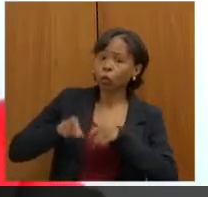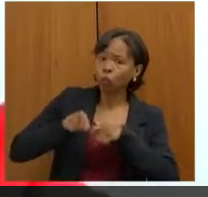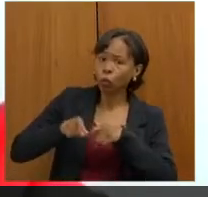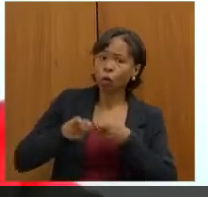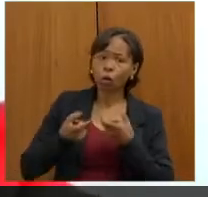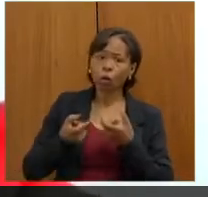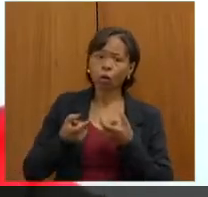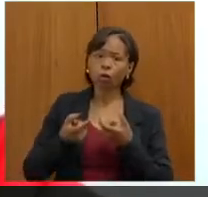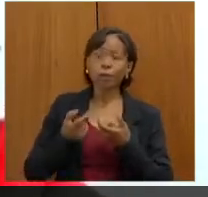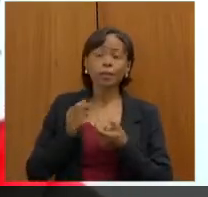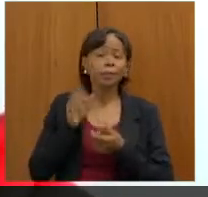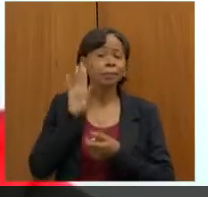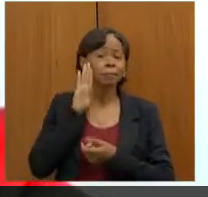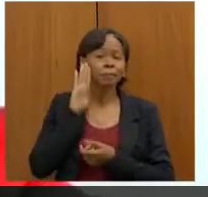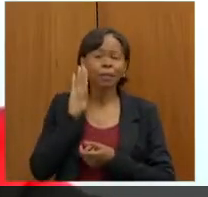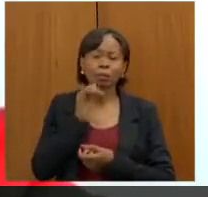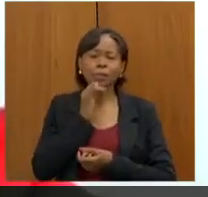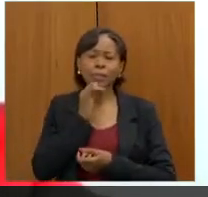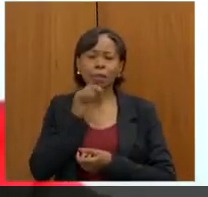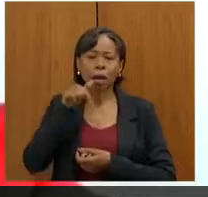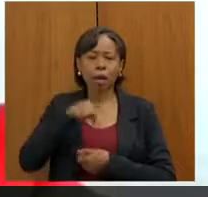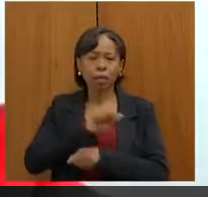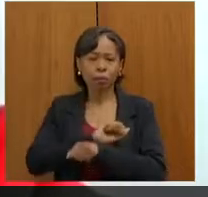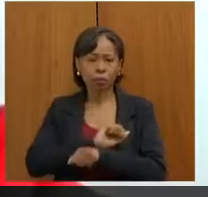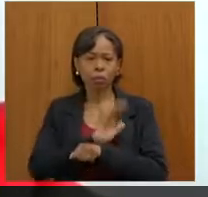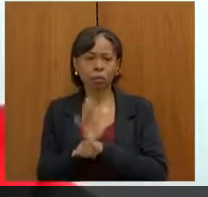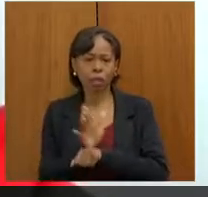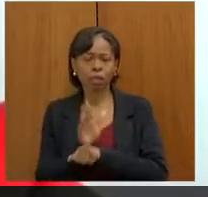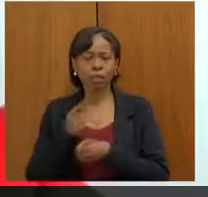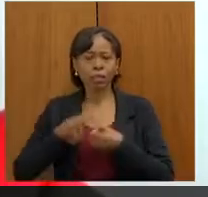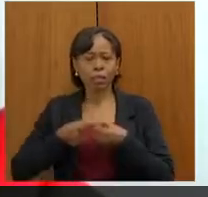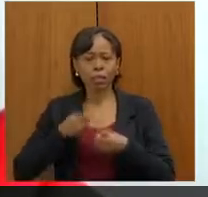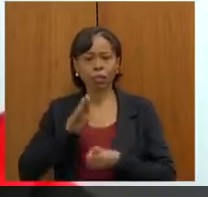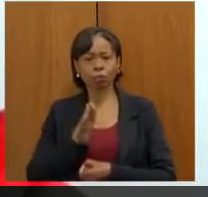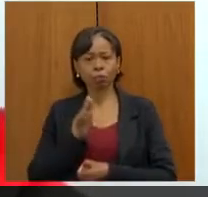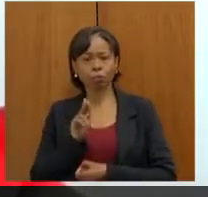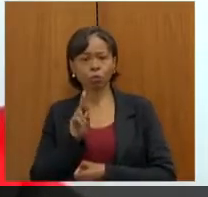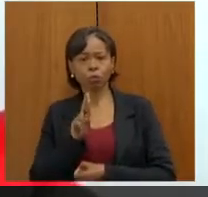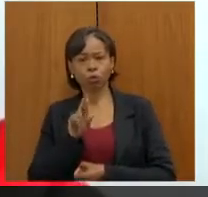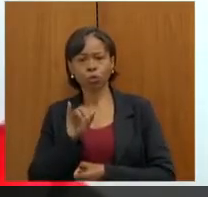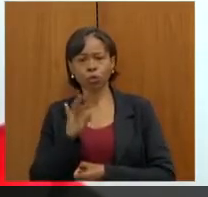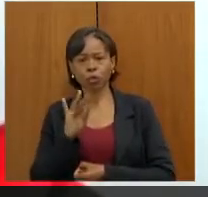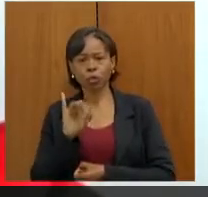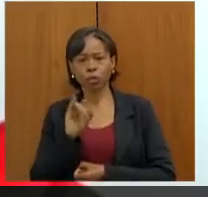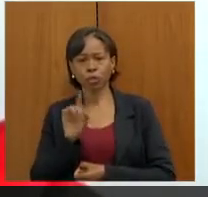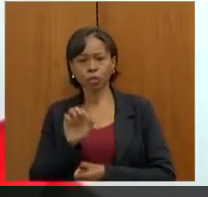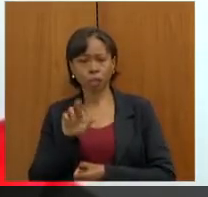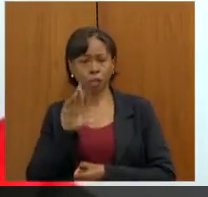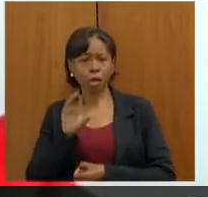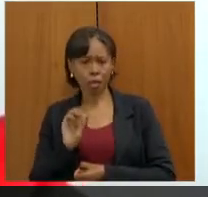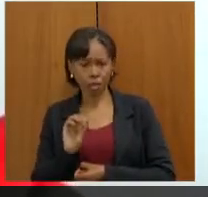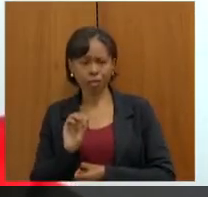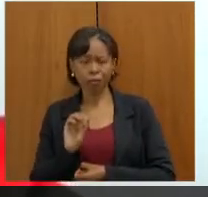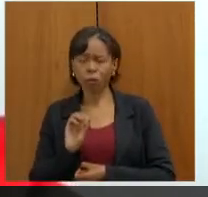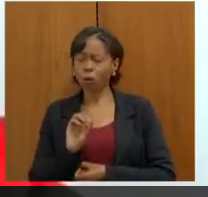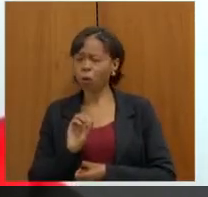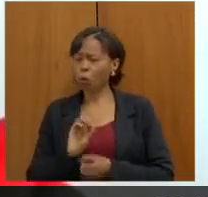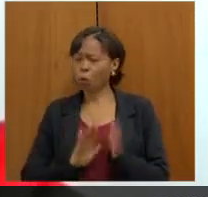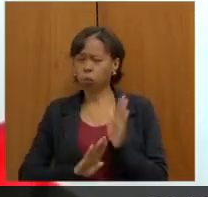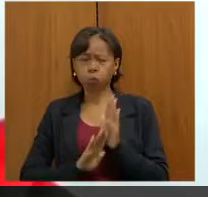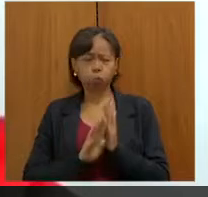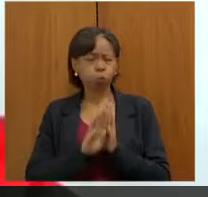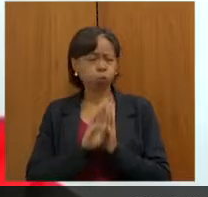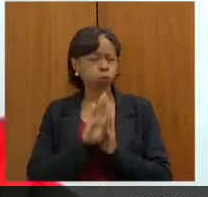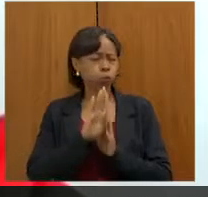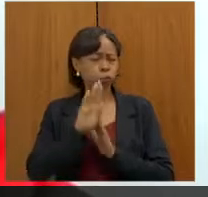que Buritizeiro a cidade próximo daqui de Montes Claros e uma cidade que apresenta um alto índice de violência me lembro que há alguns anos atrás era